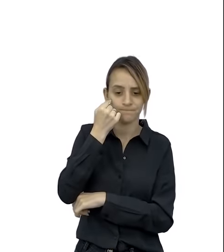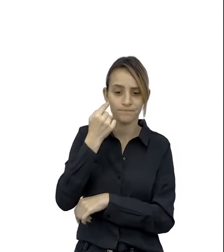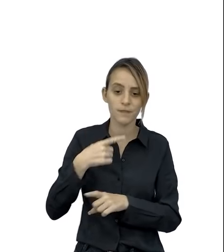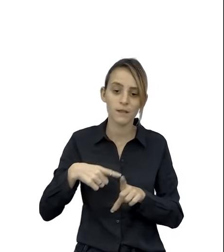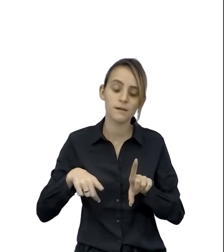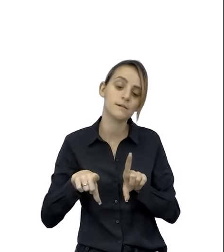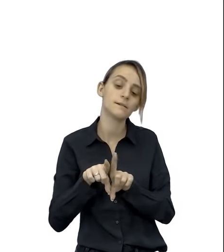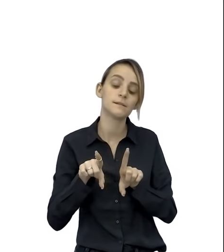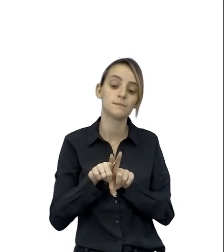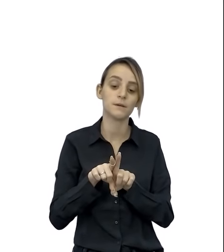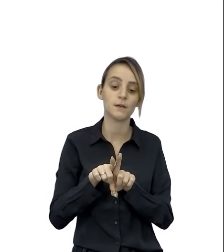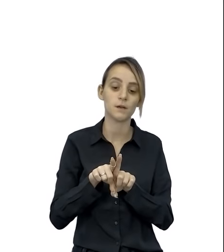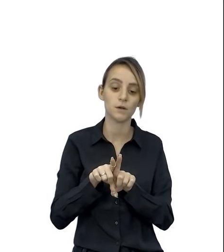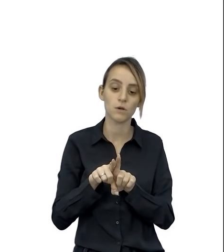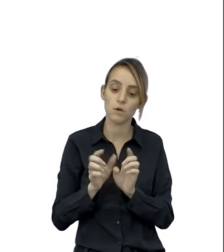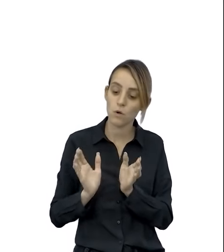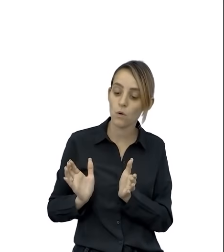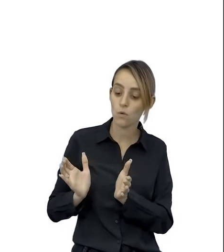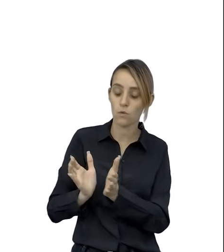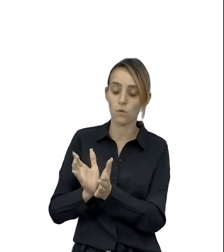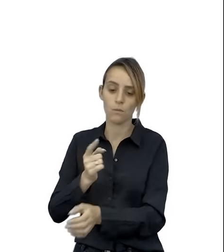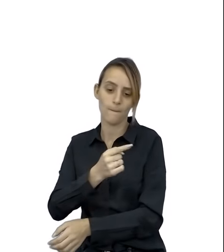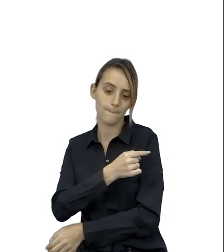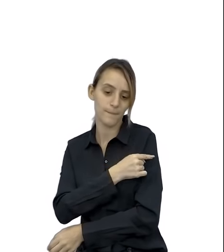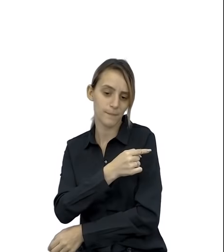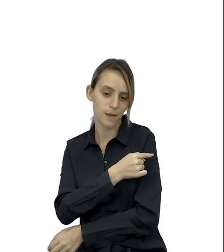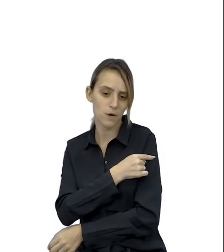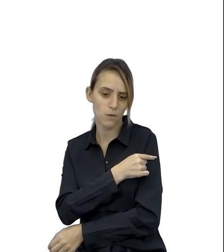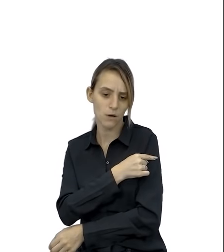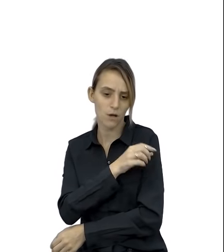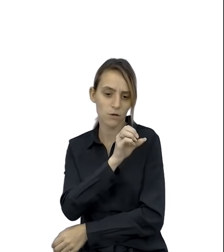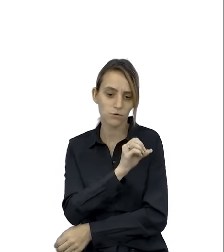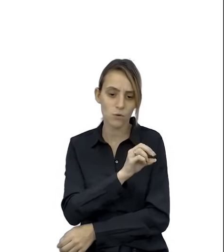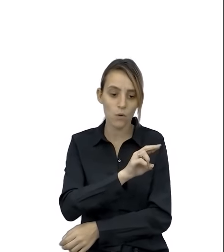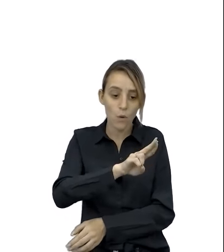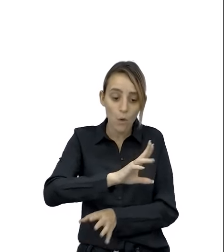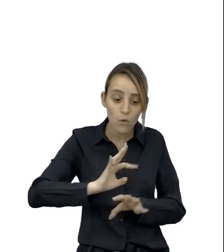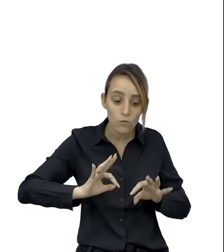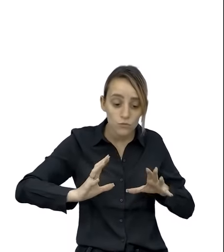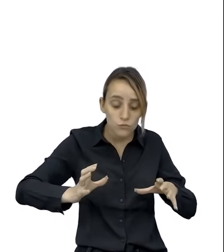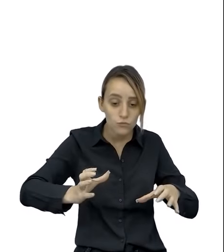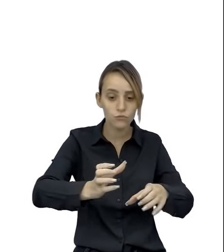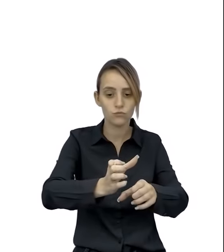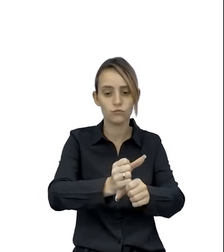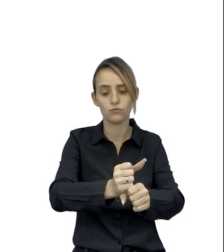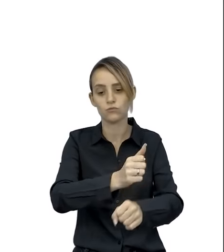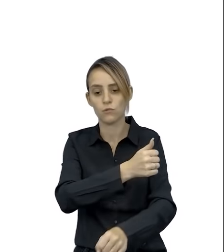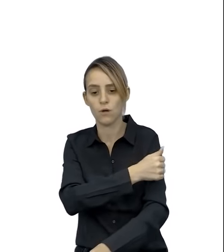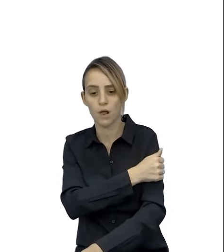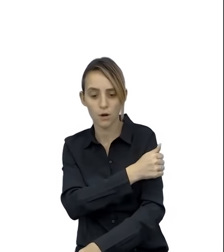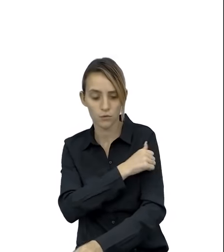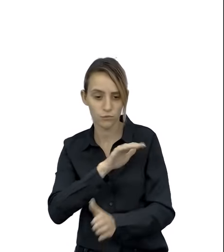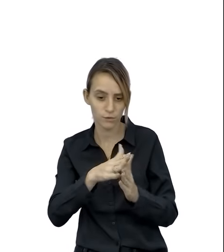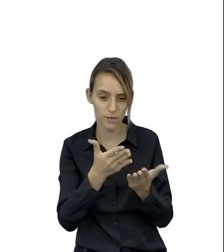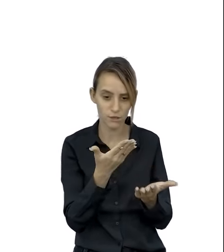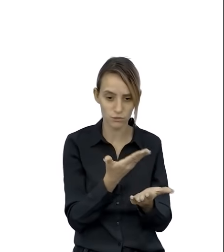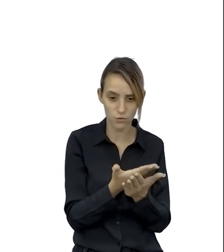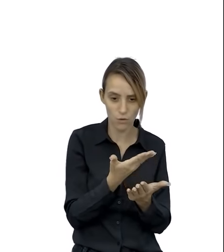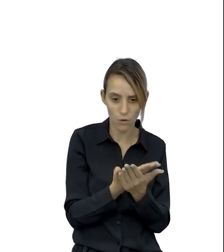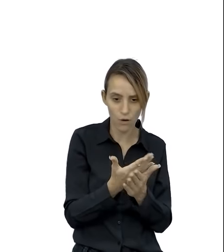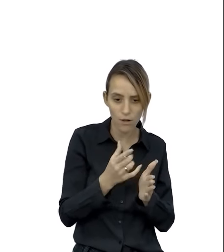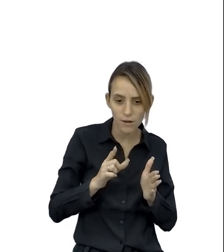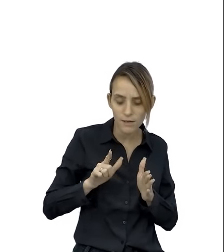for organizado com o grupo de primeiro ano ou com o coletivo da escola, e dessa forma